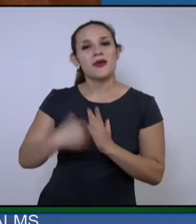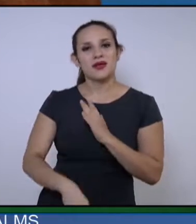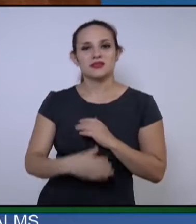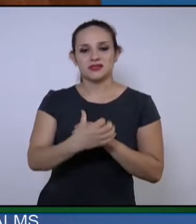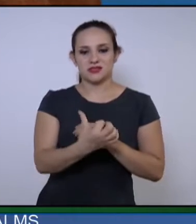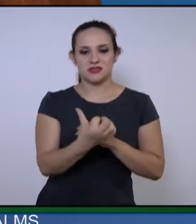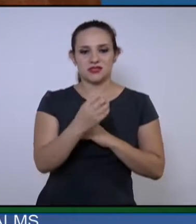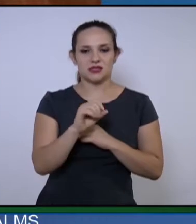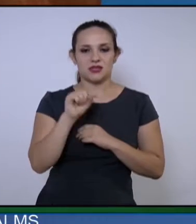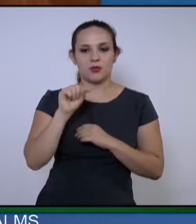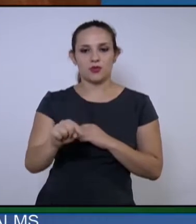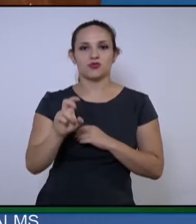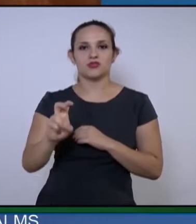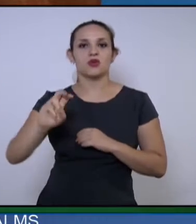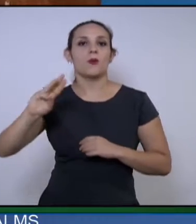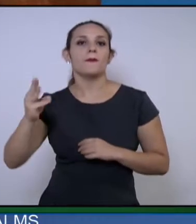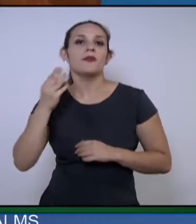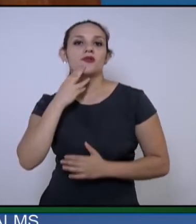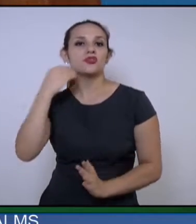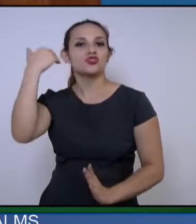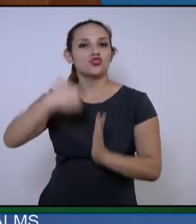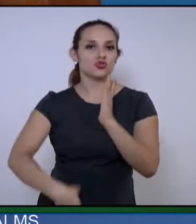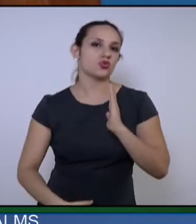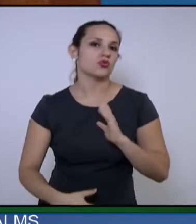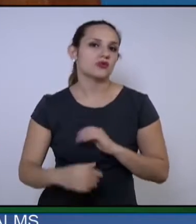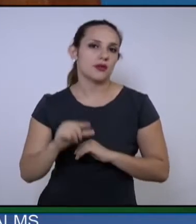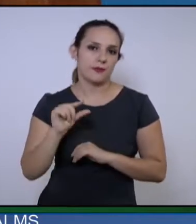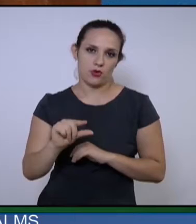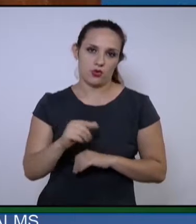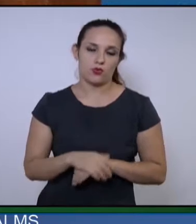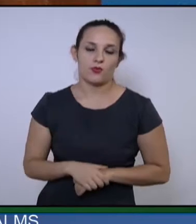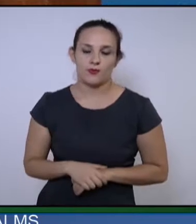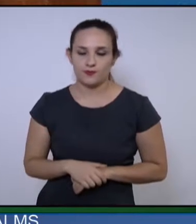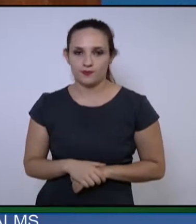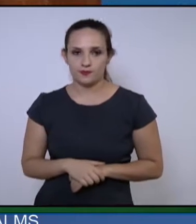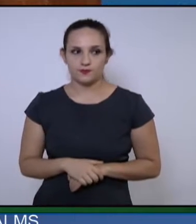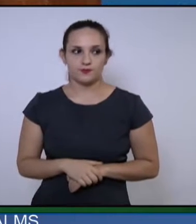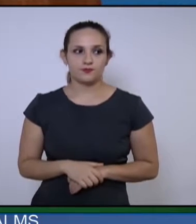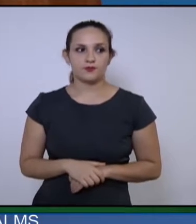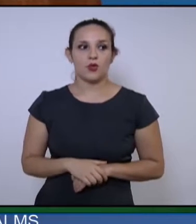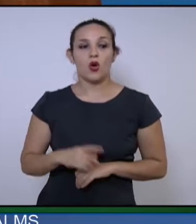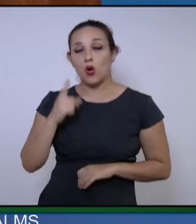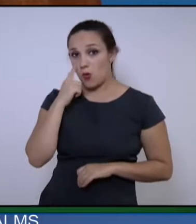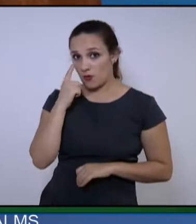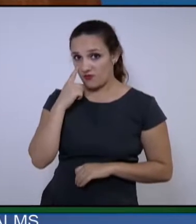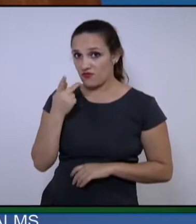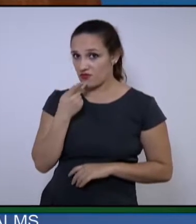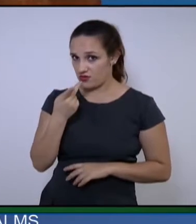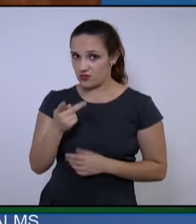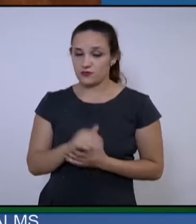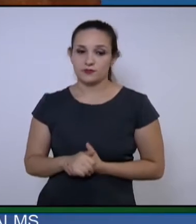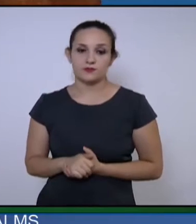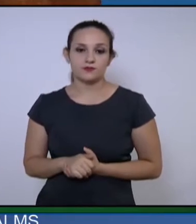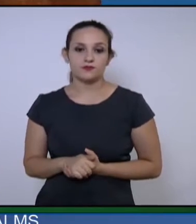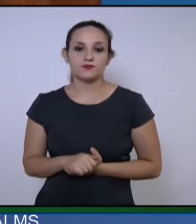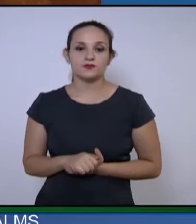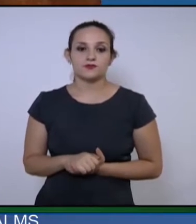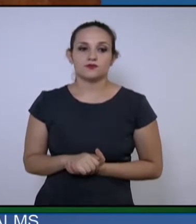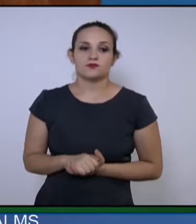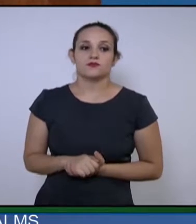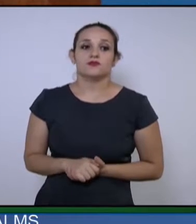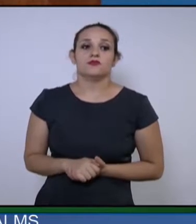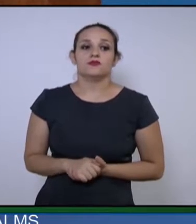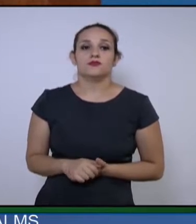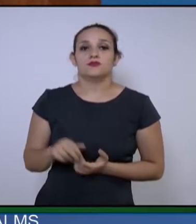em 2018. E diz aqui, com muita propriedade, enquanto o